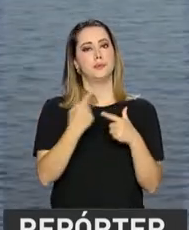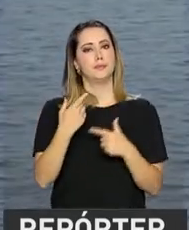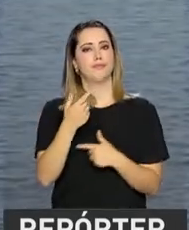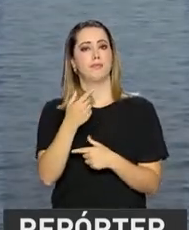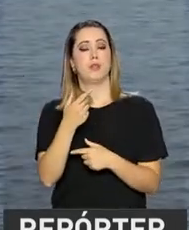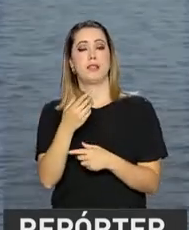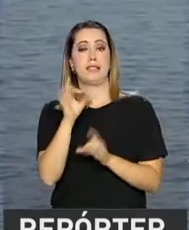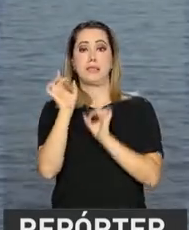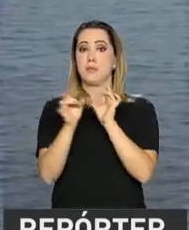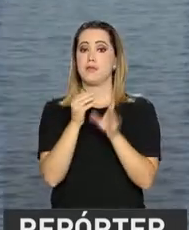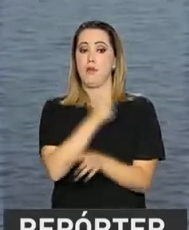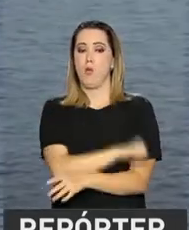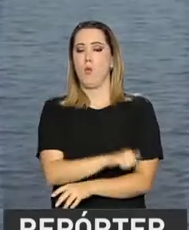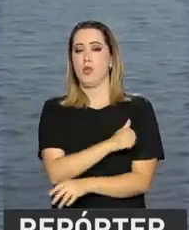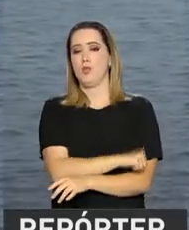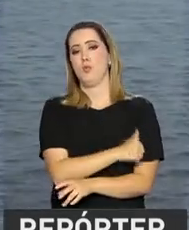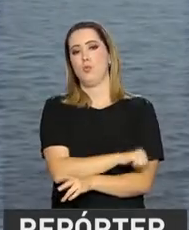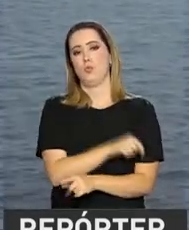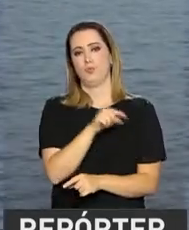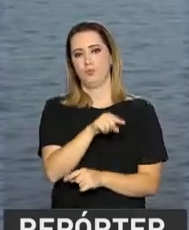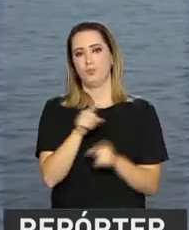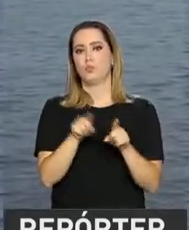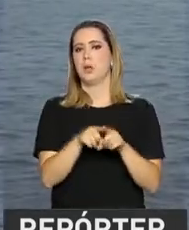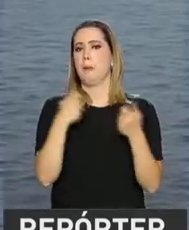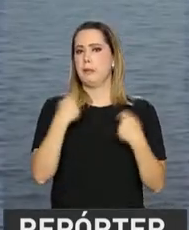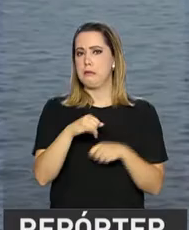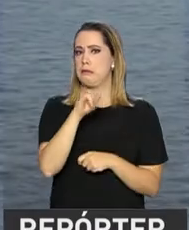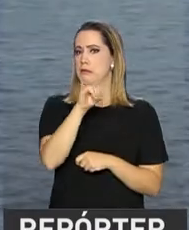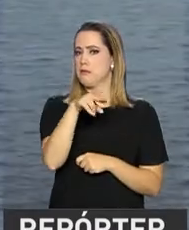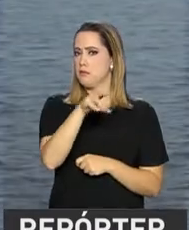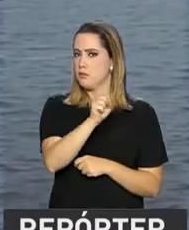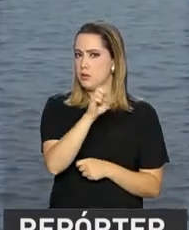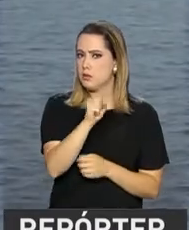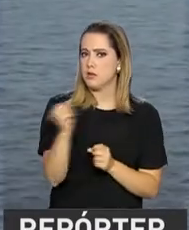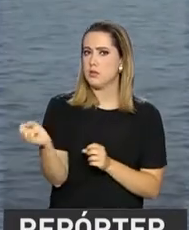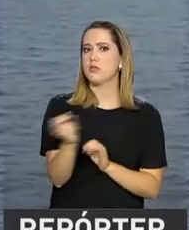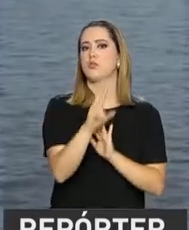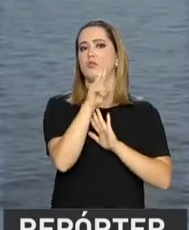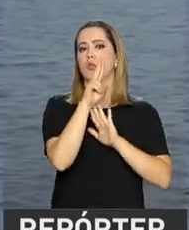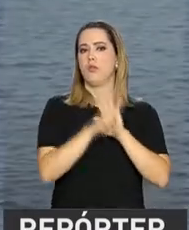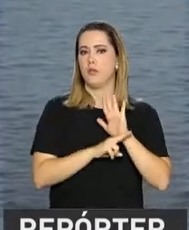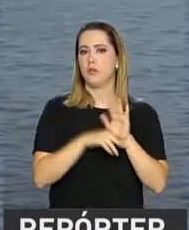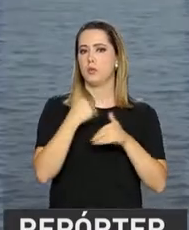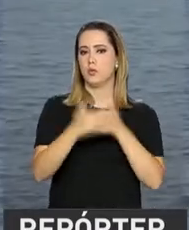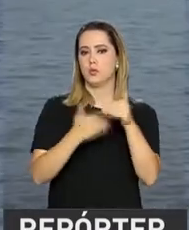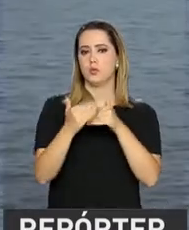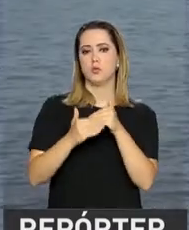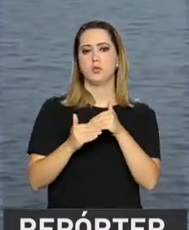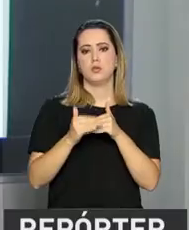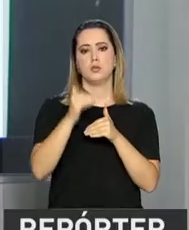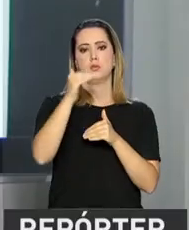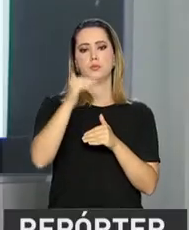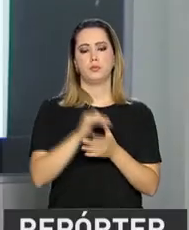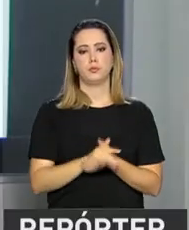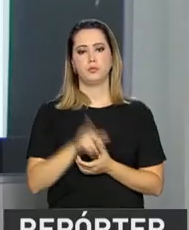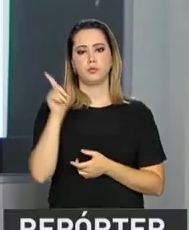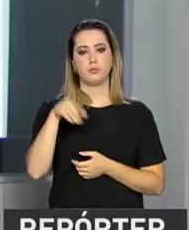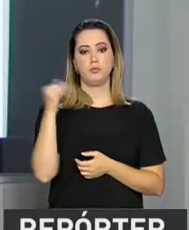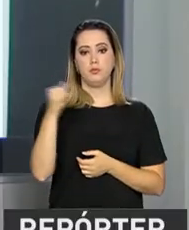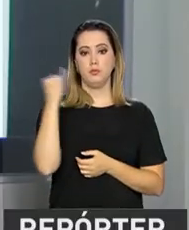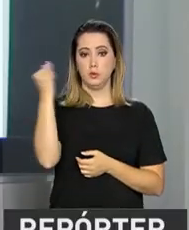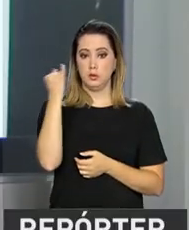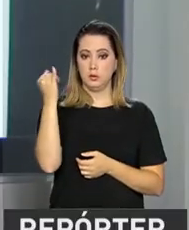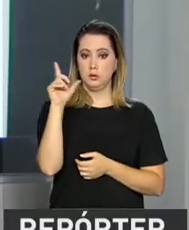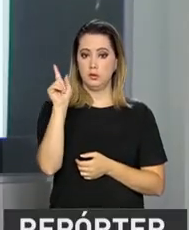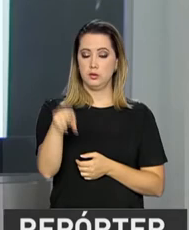de janeiro de acordo com o ipea a reforma da previdência é fundamental para que o país continue a crescer é fundamental que